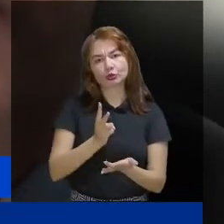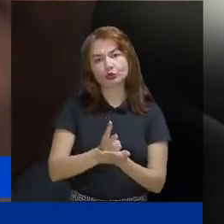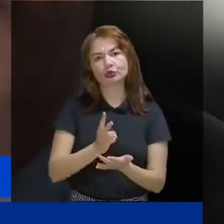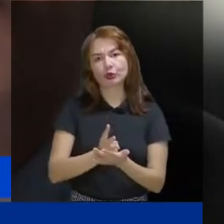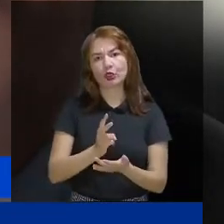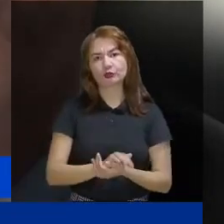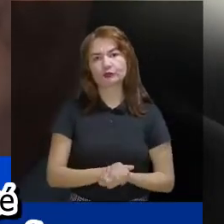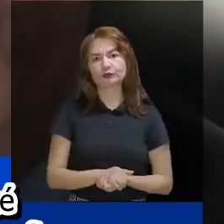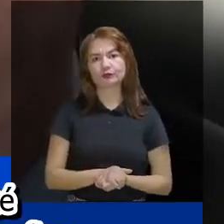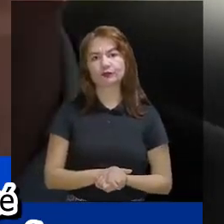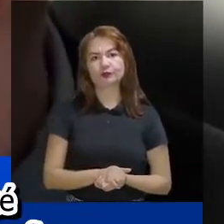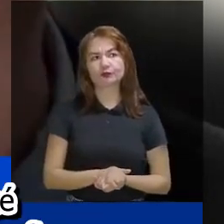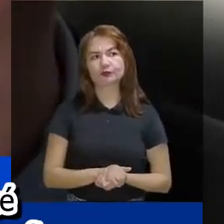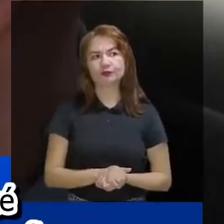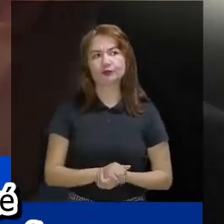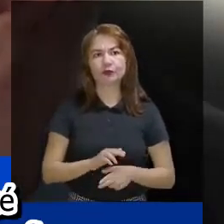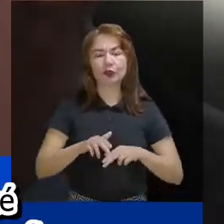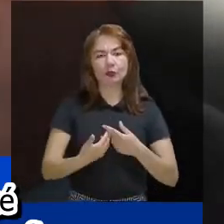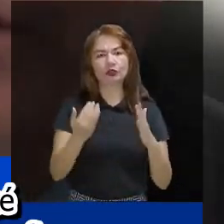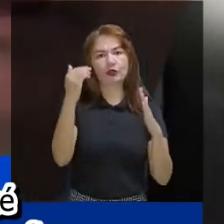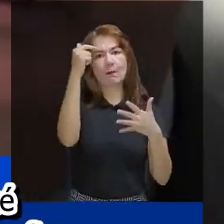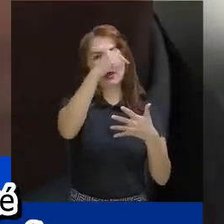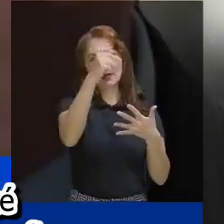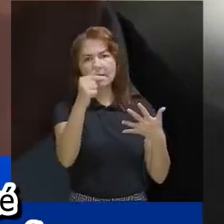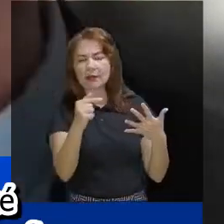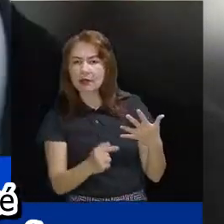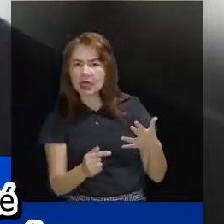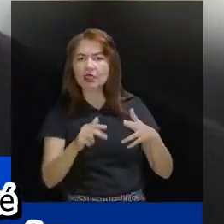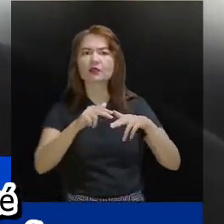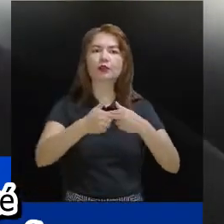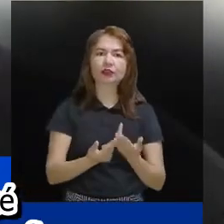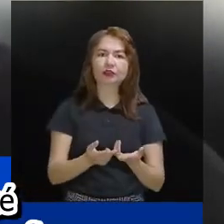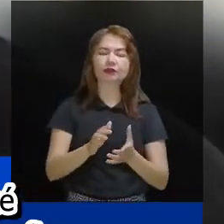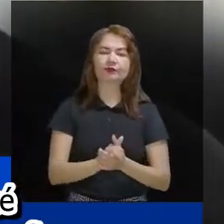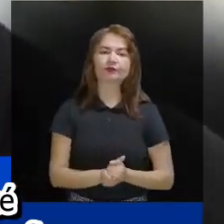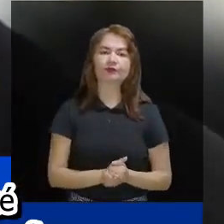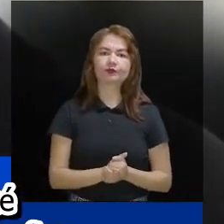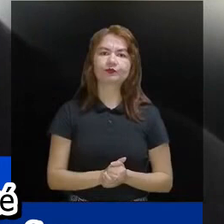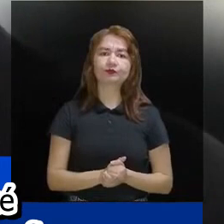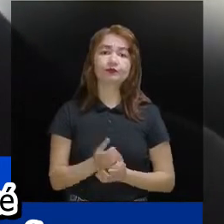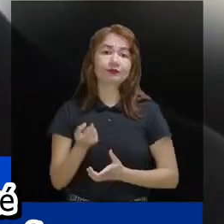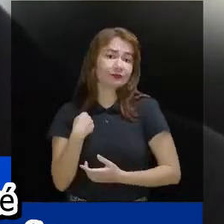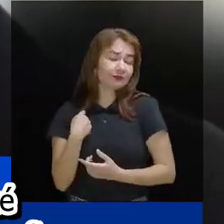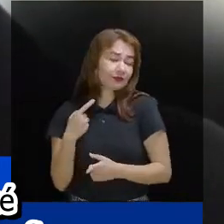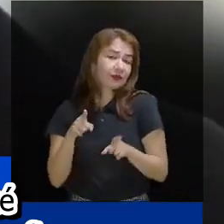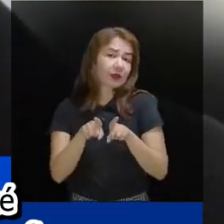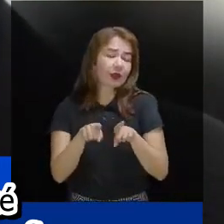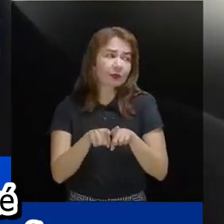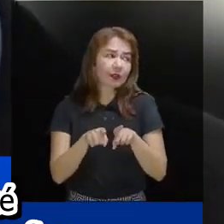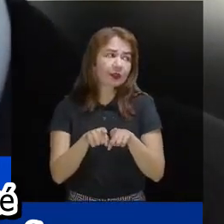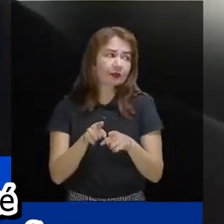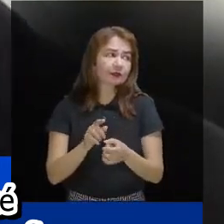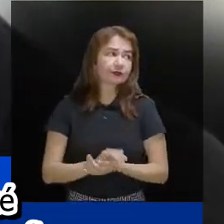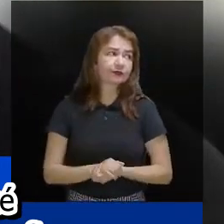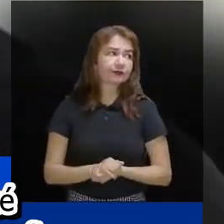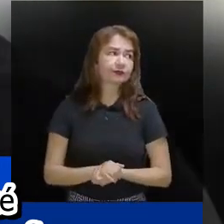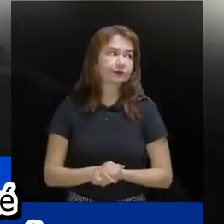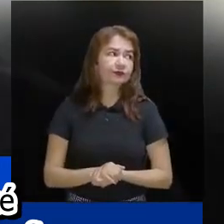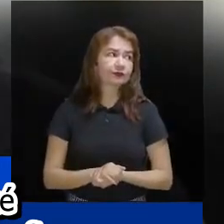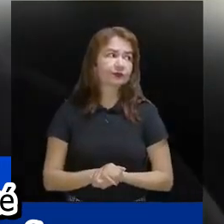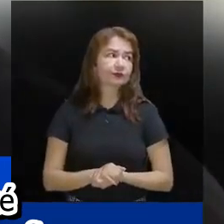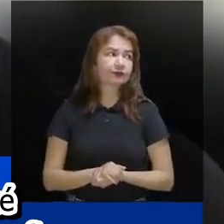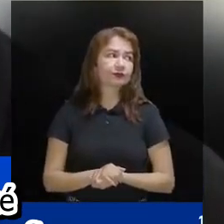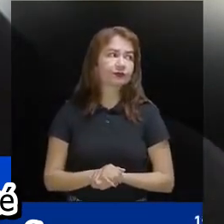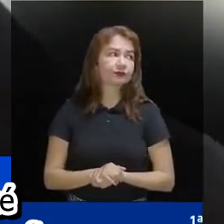descrita. E por essas razões, senhor presidente, eu faço até questão de ler